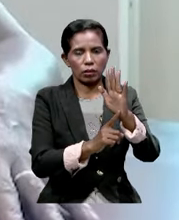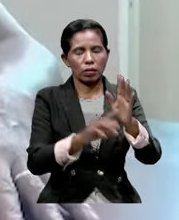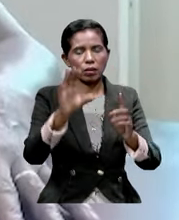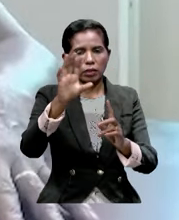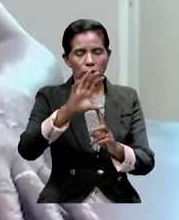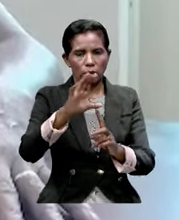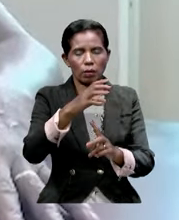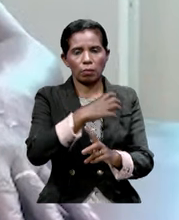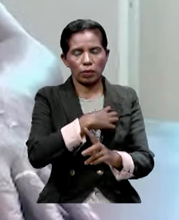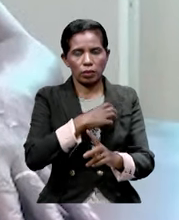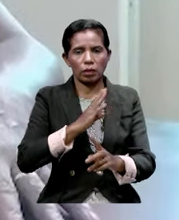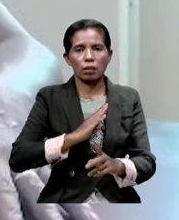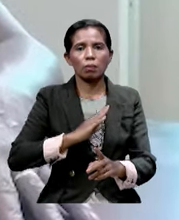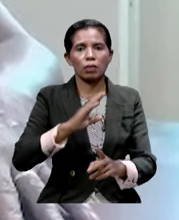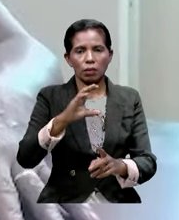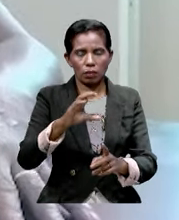esquadra polícia Baucau